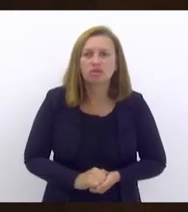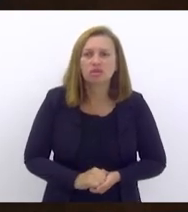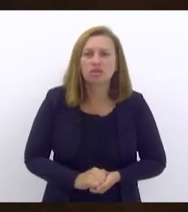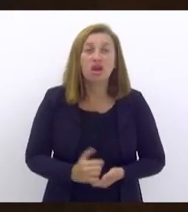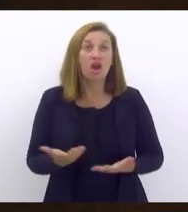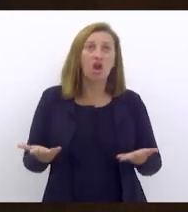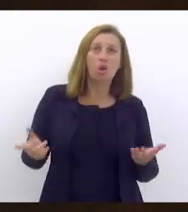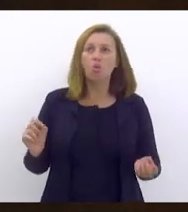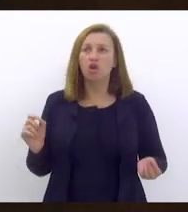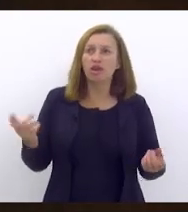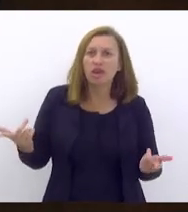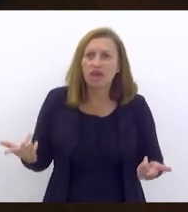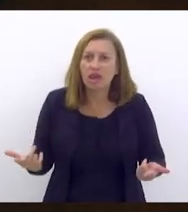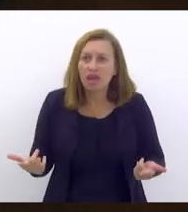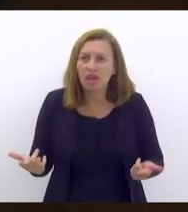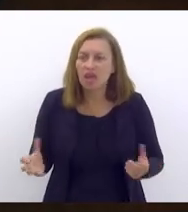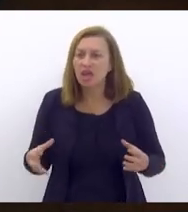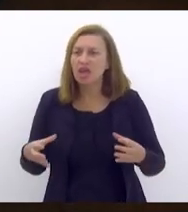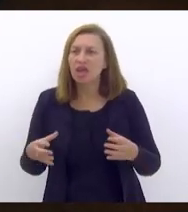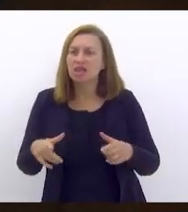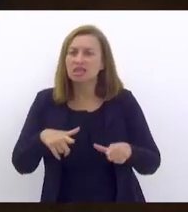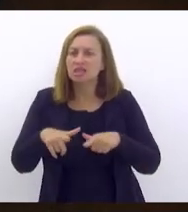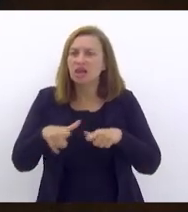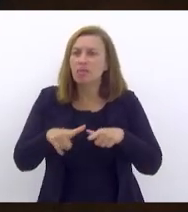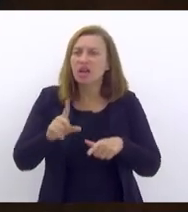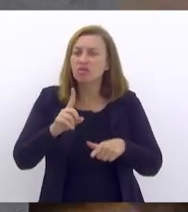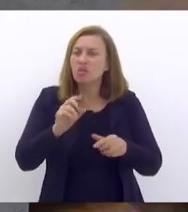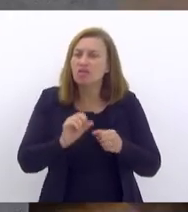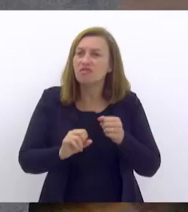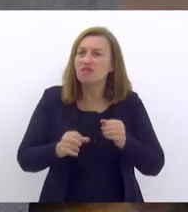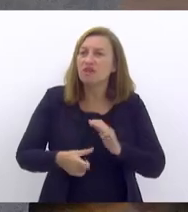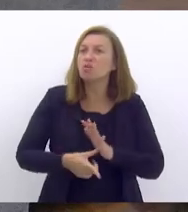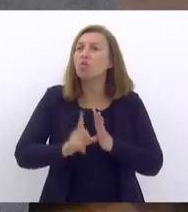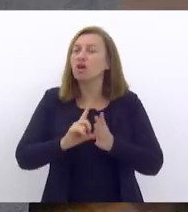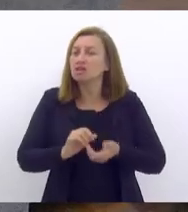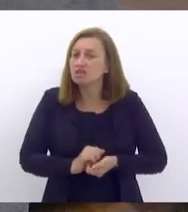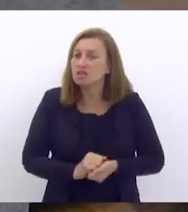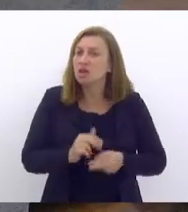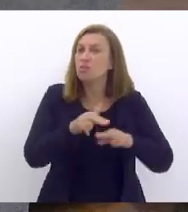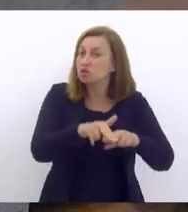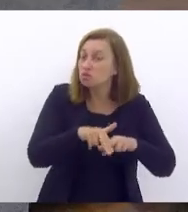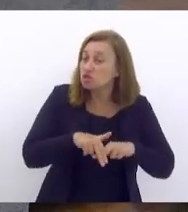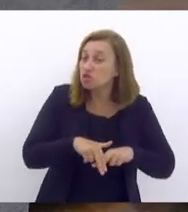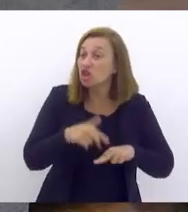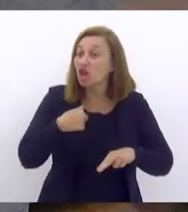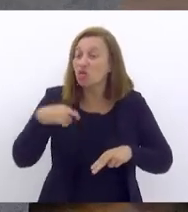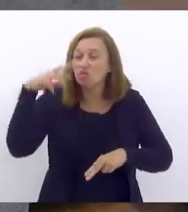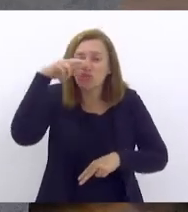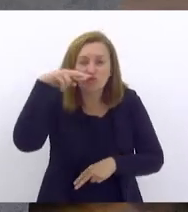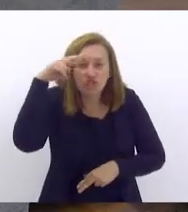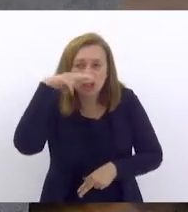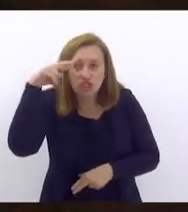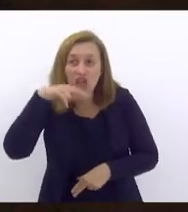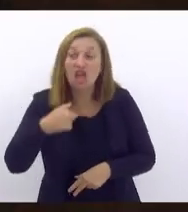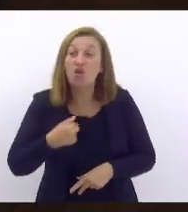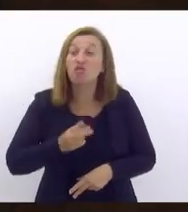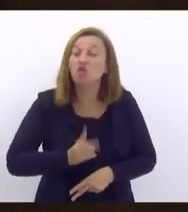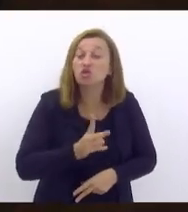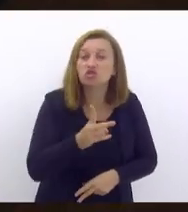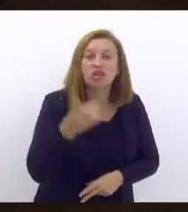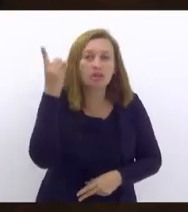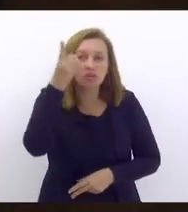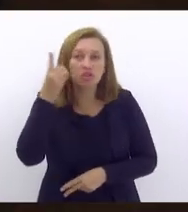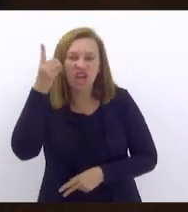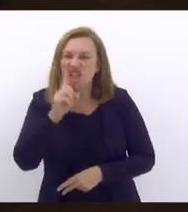que que essa operação não é feita centralizada? Por esse motivo é que eu estou fiscalizando e vou continuar,